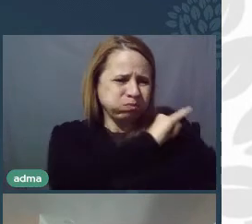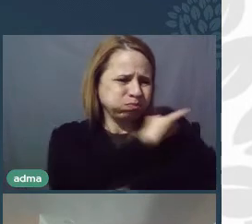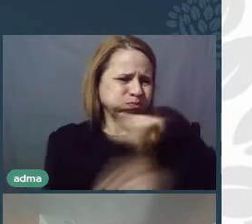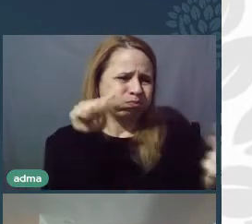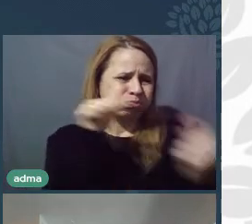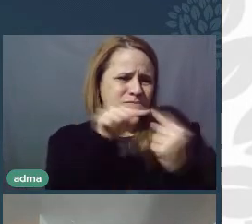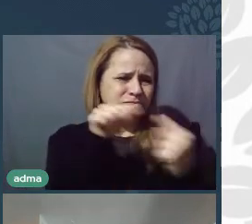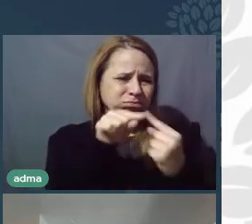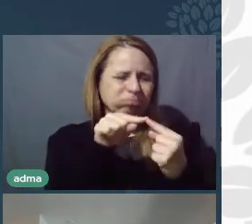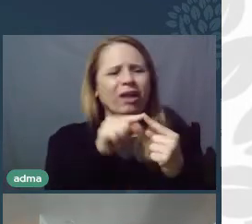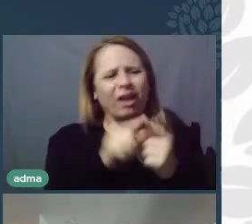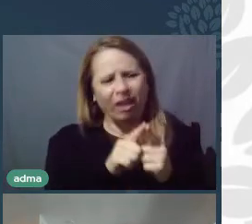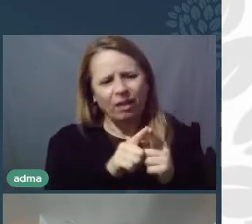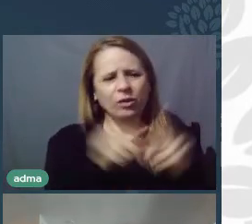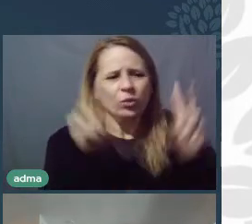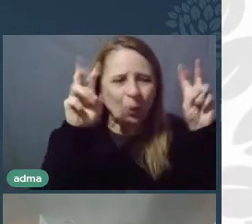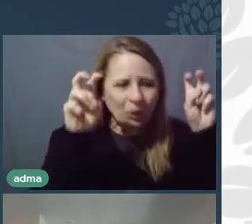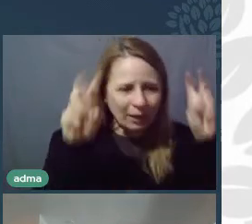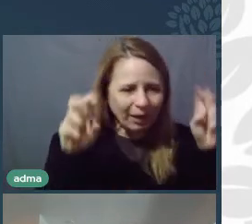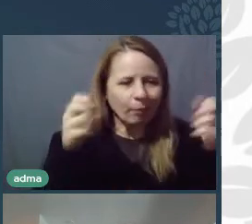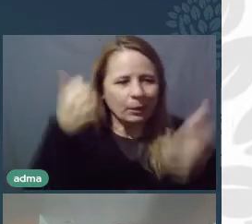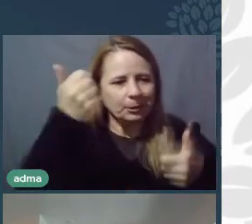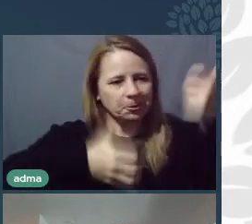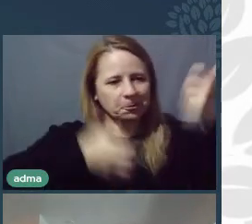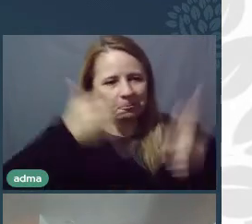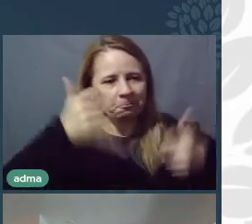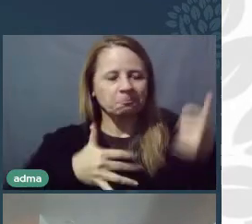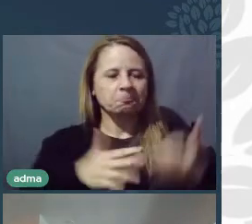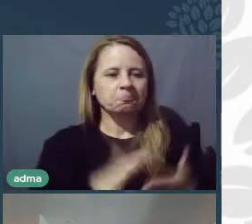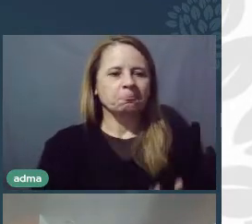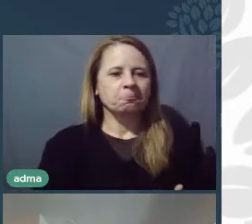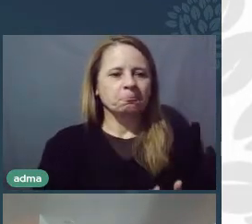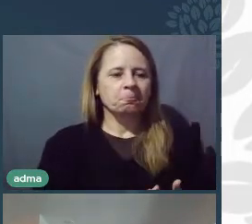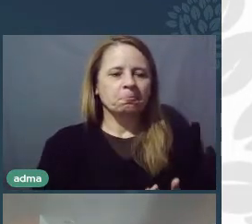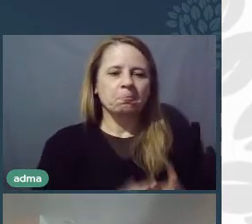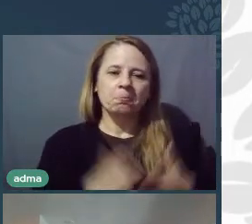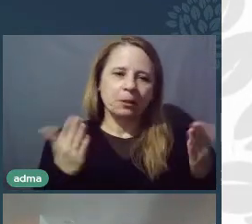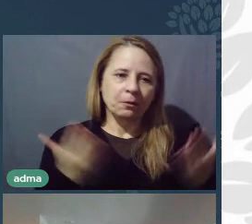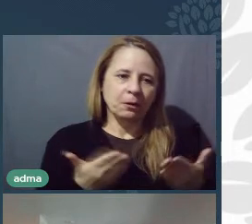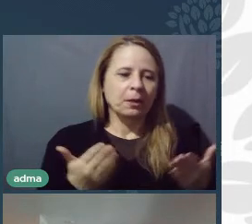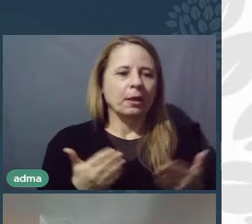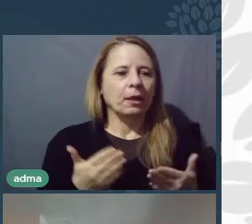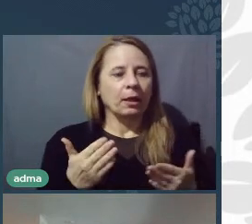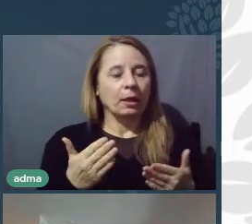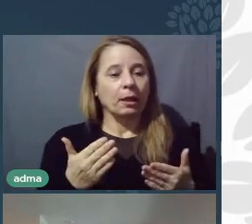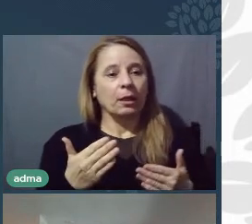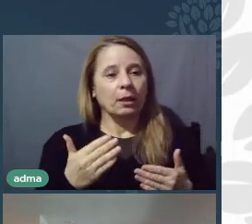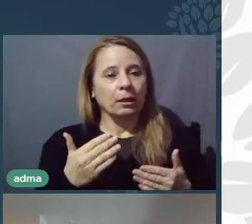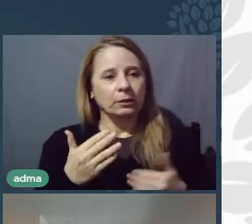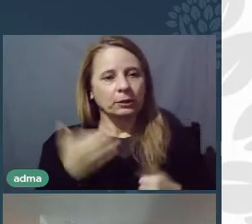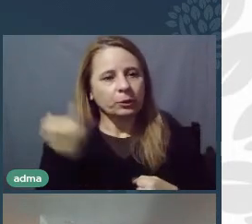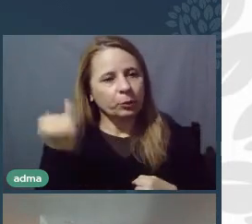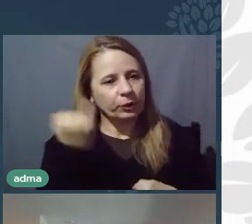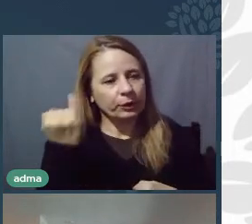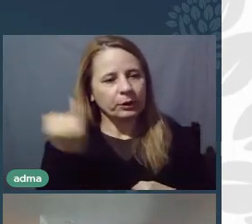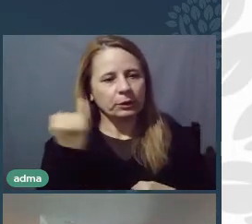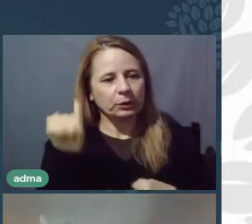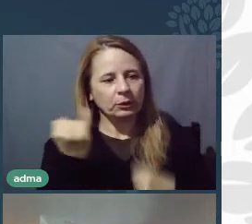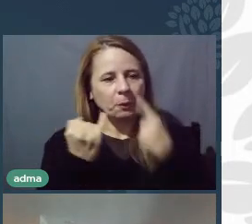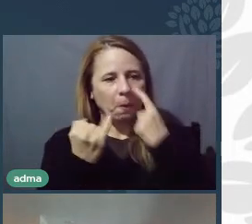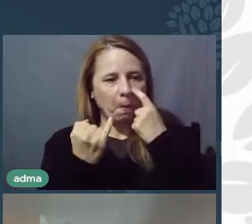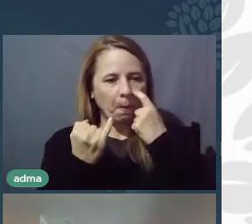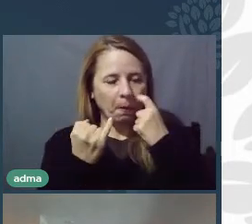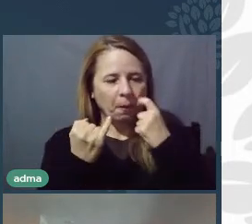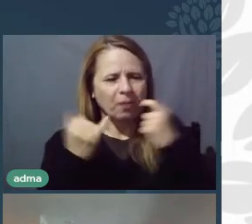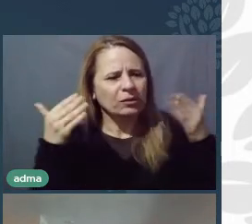bastante amplo, então eu declaro não ter conflito de interesse, né, nessa apresentação. Então, como